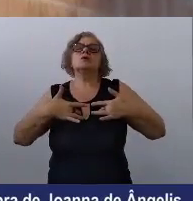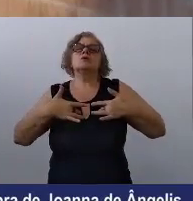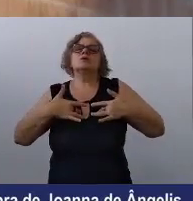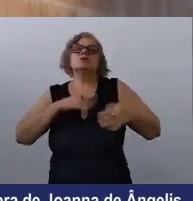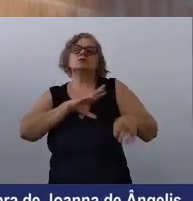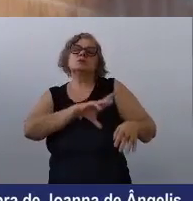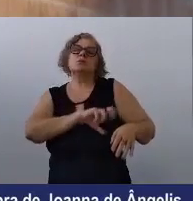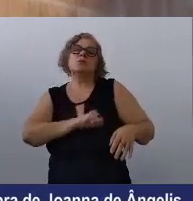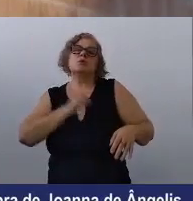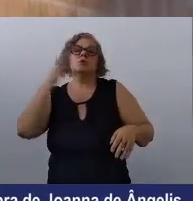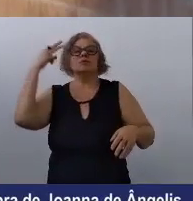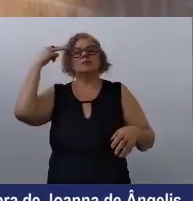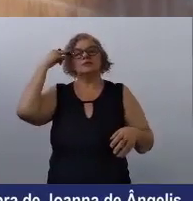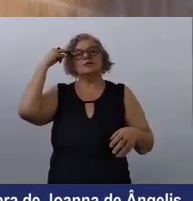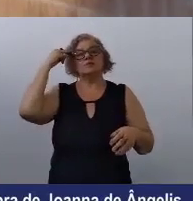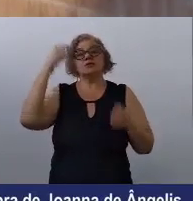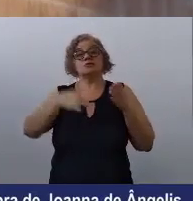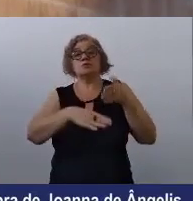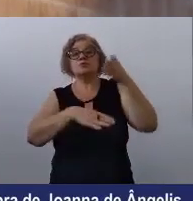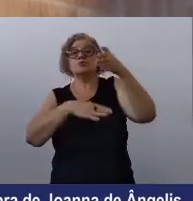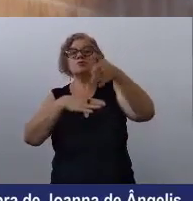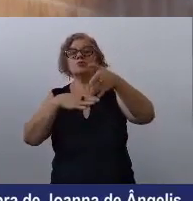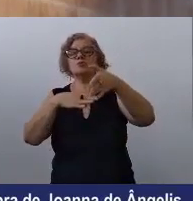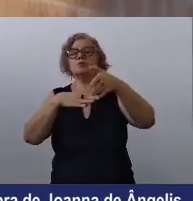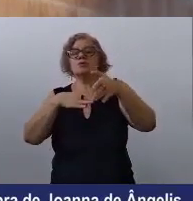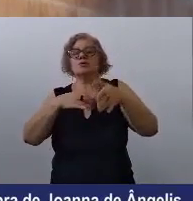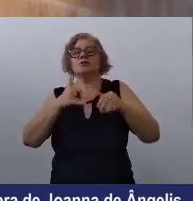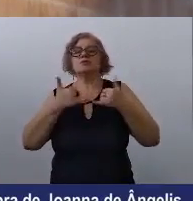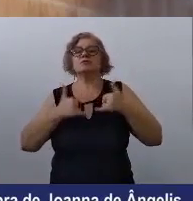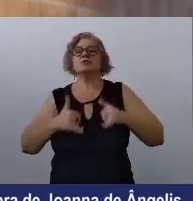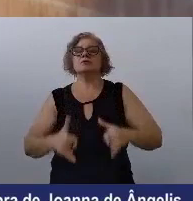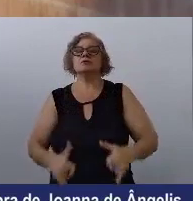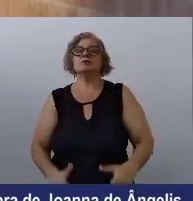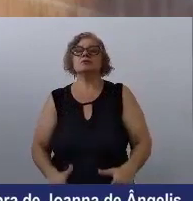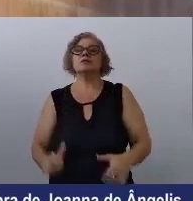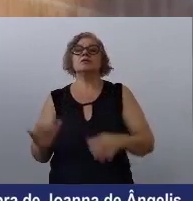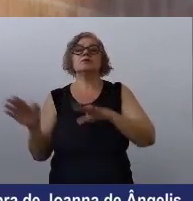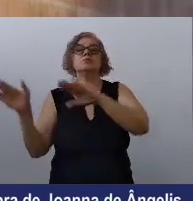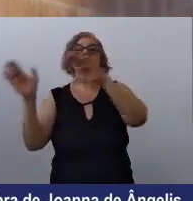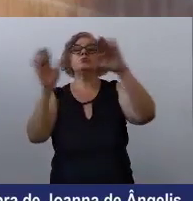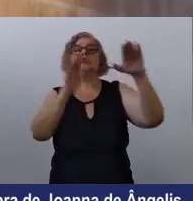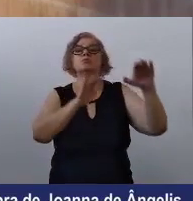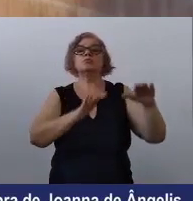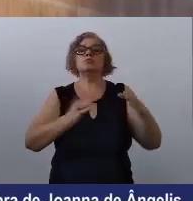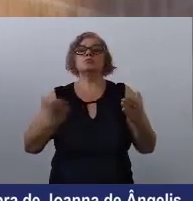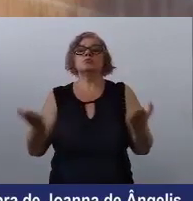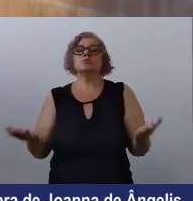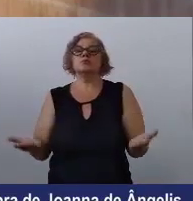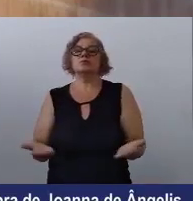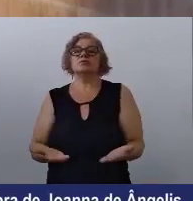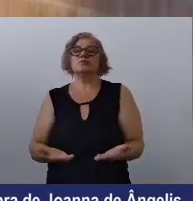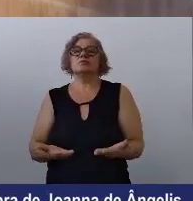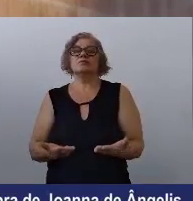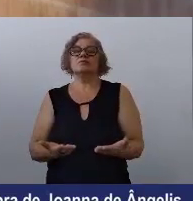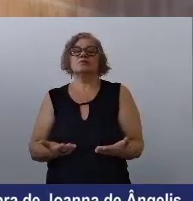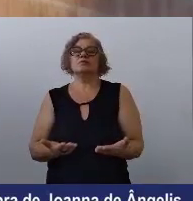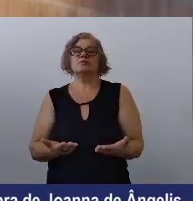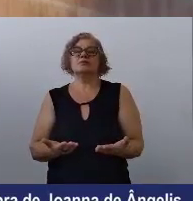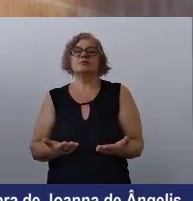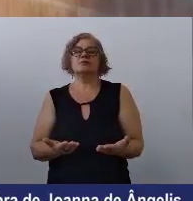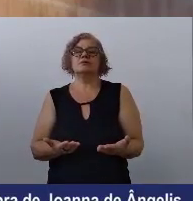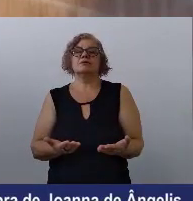melhores pensamentos. E vamos vibrar por todos que necessitam neste instante de um